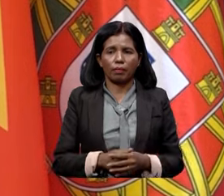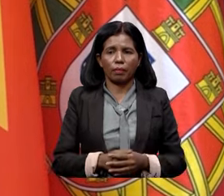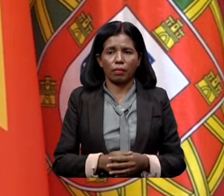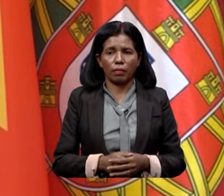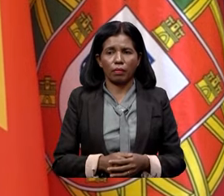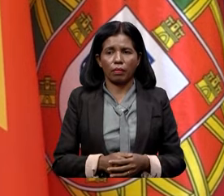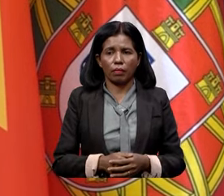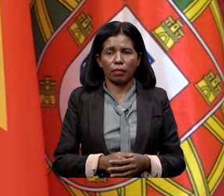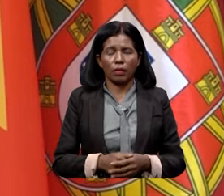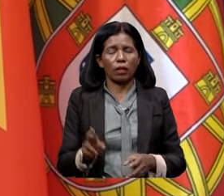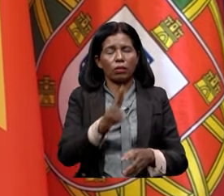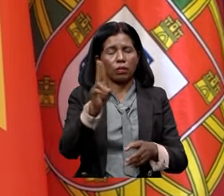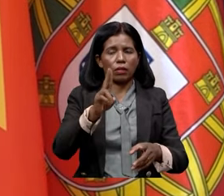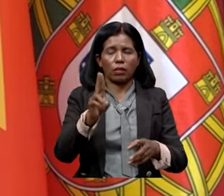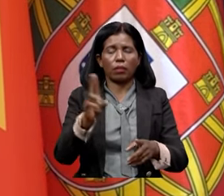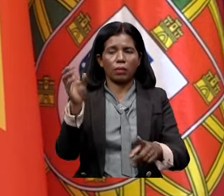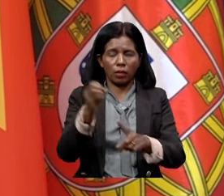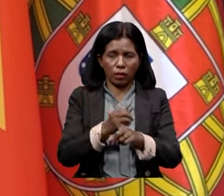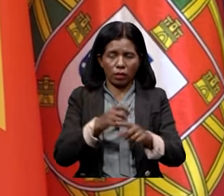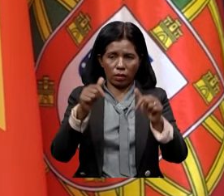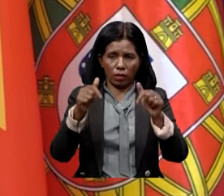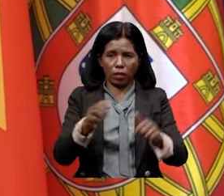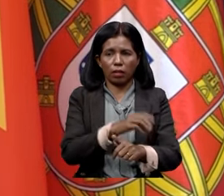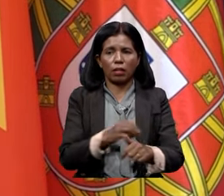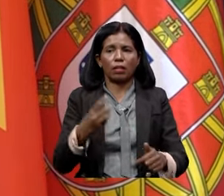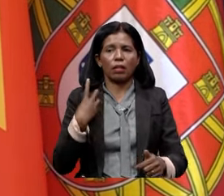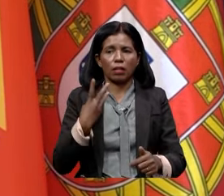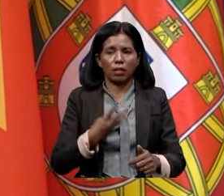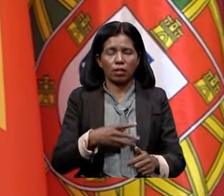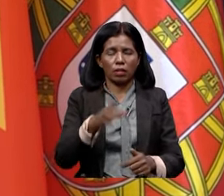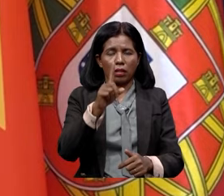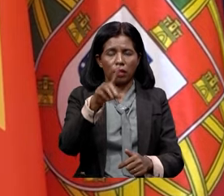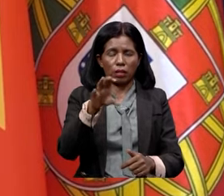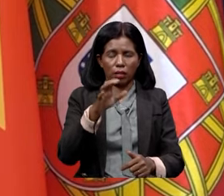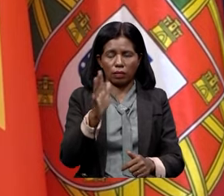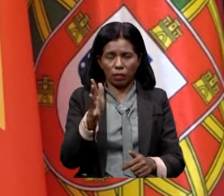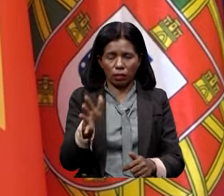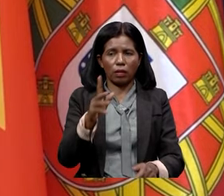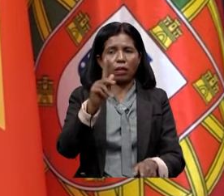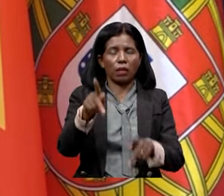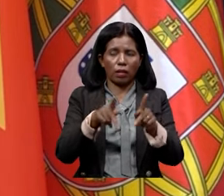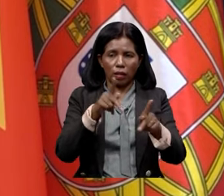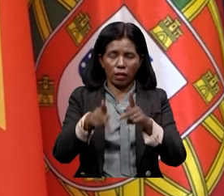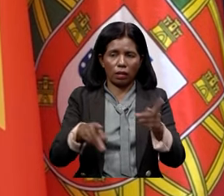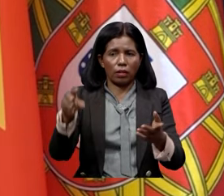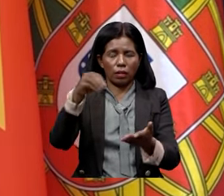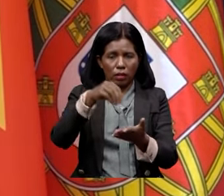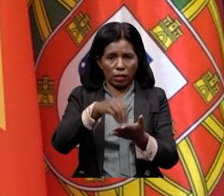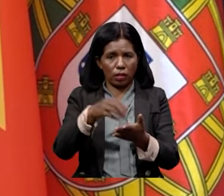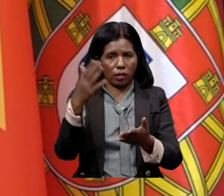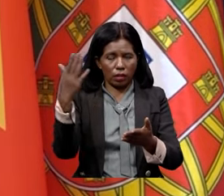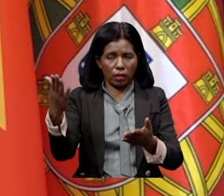E aproveitarmos, creio que serão cerca de 750 milhões de pessoas que compõem